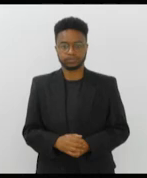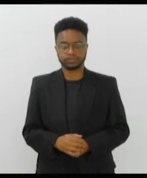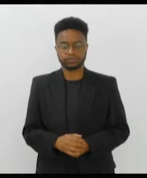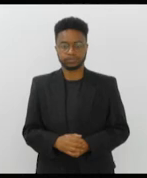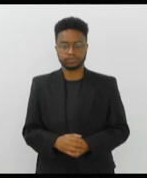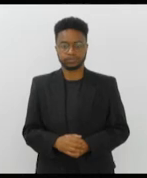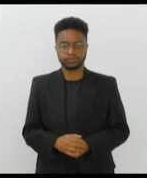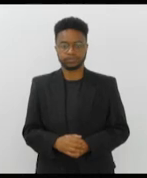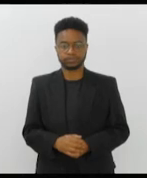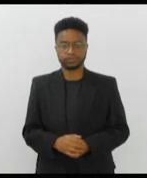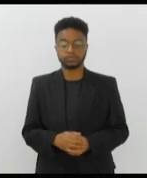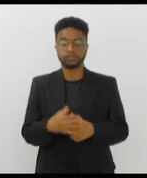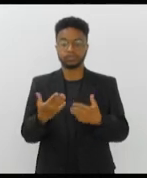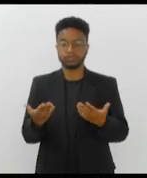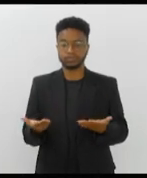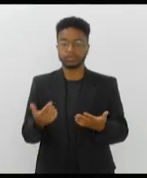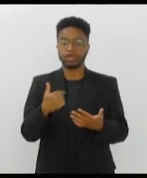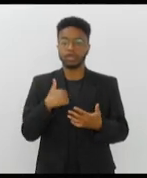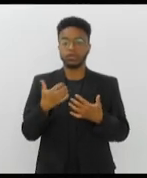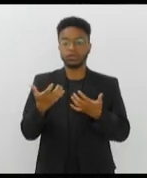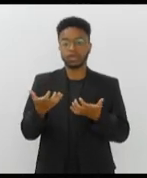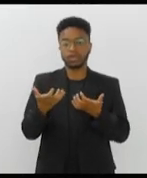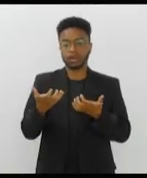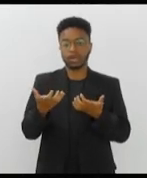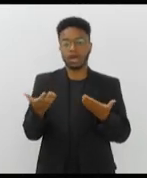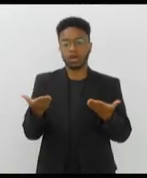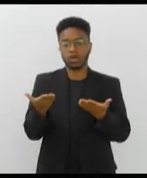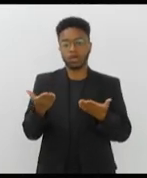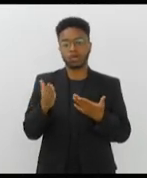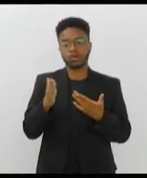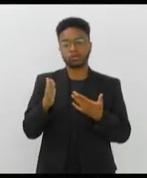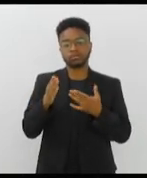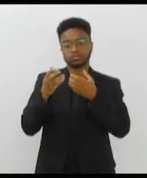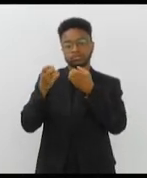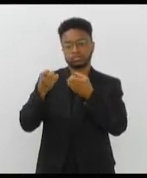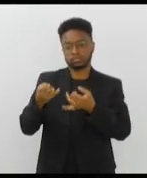aqui fazer alguns destaques.